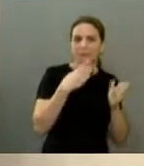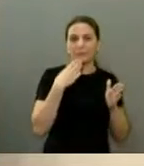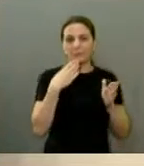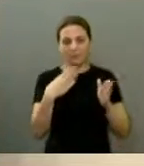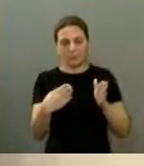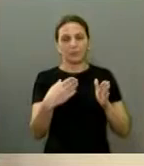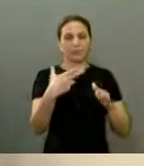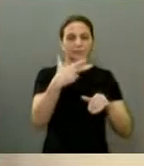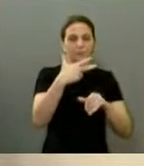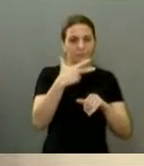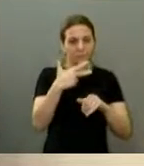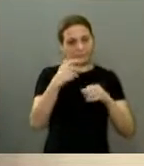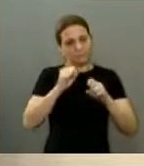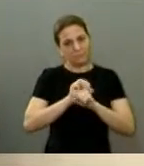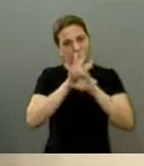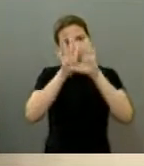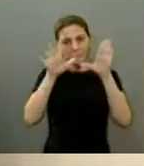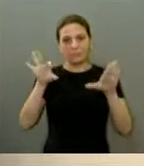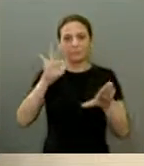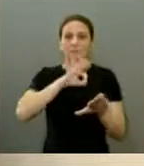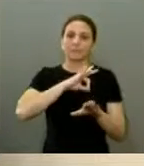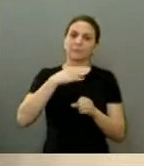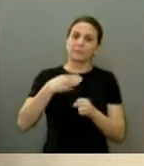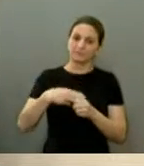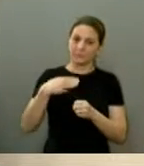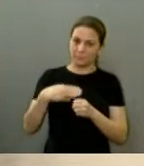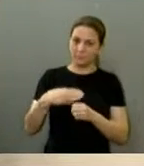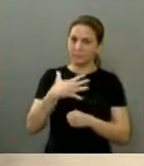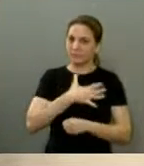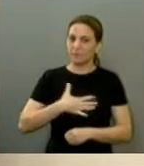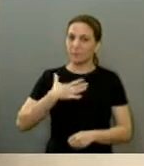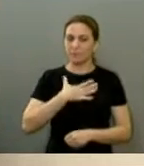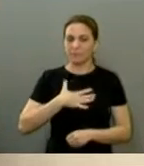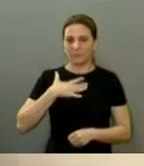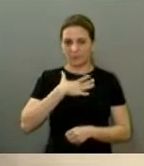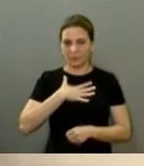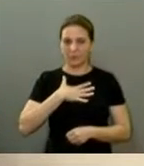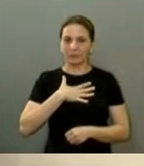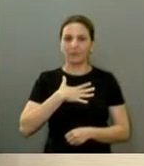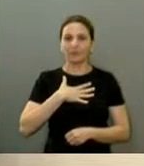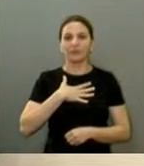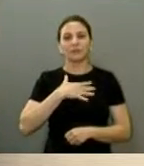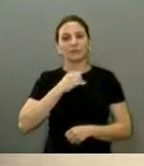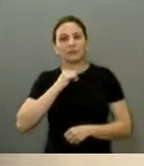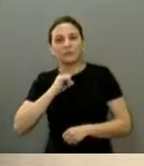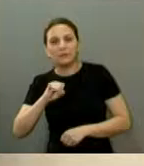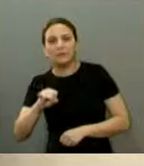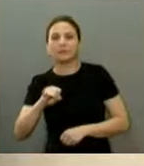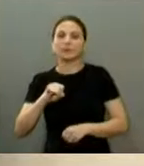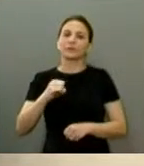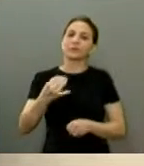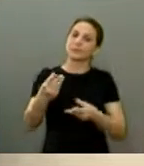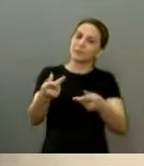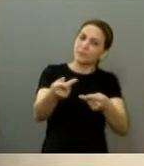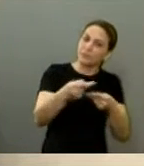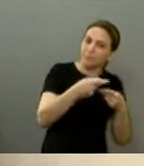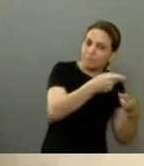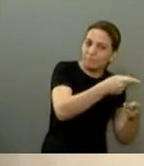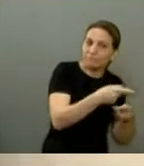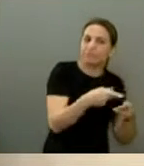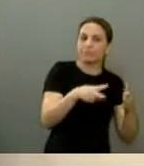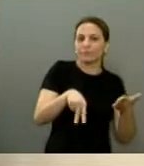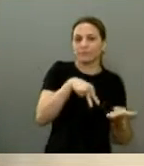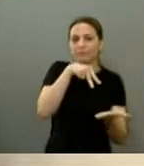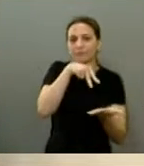apuração, o esclarecimento. Tá? Eu gostaria, quando saísse essa apuração, vereadora, que você trouxesse aqui na